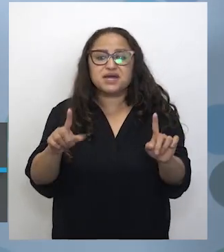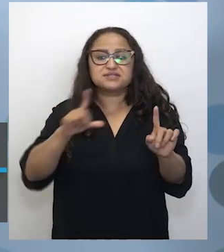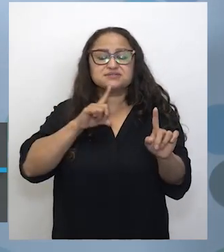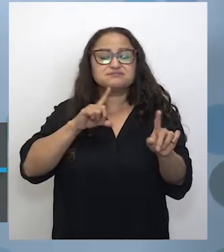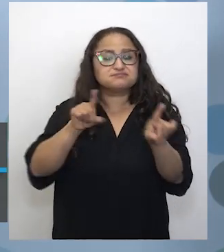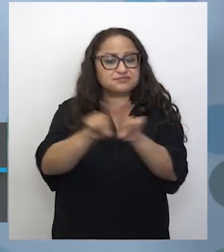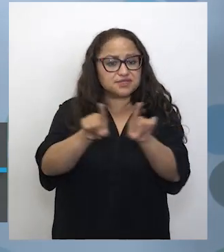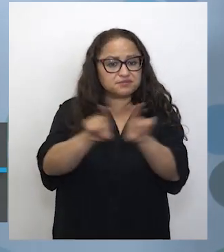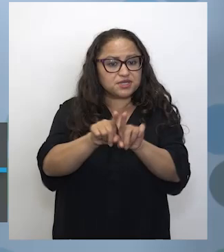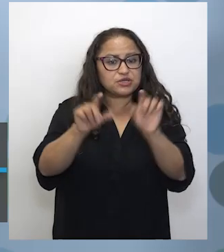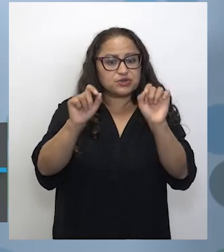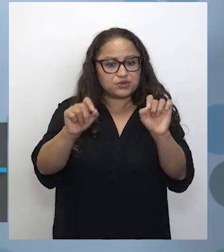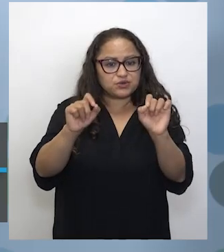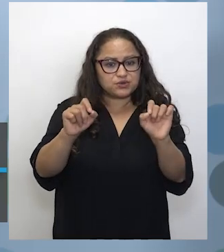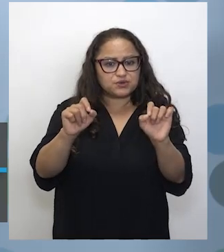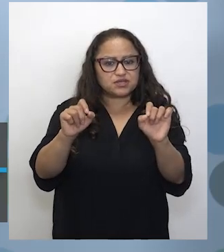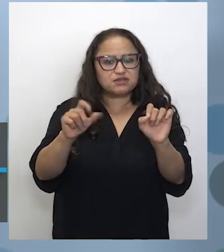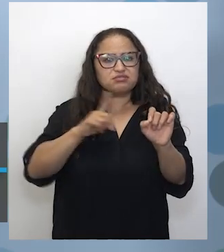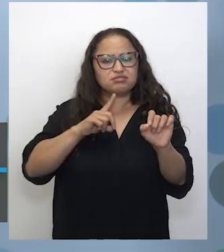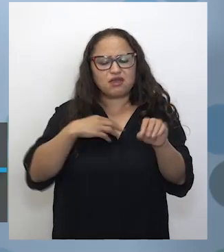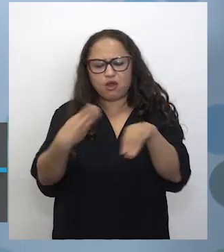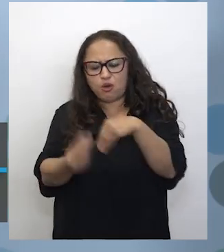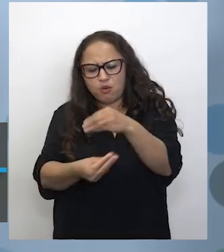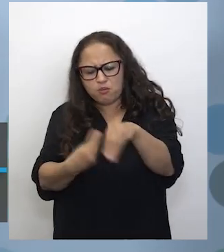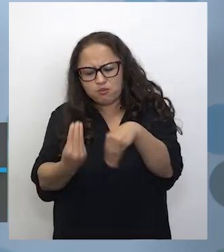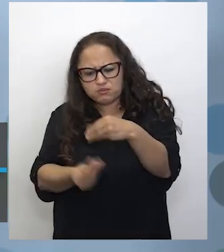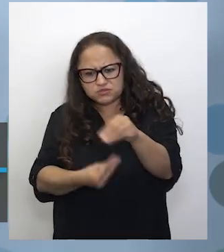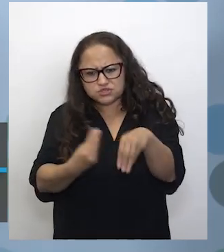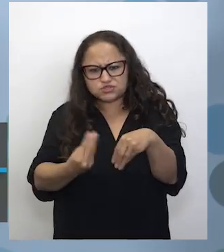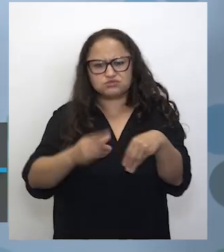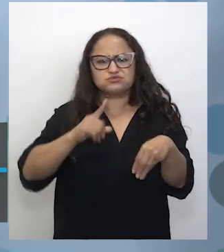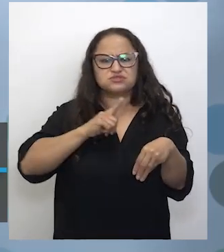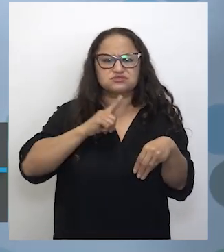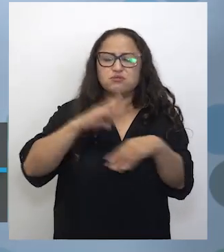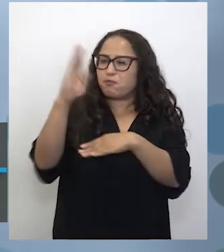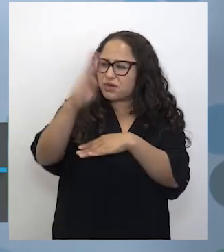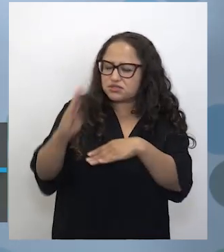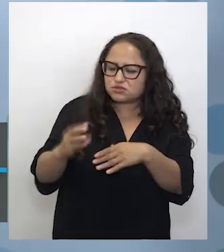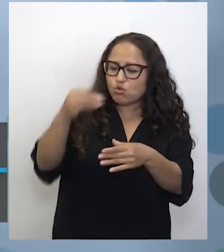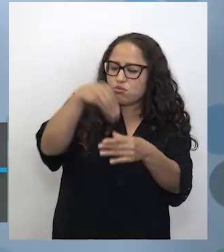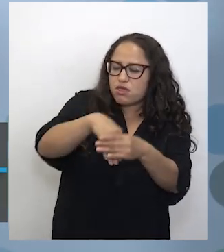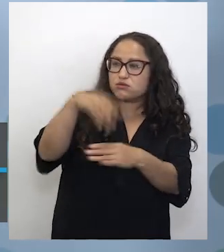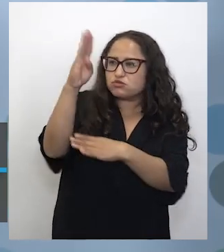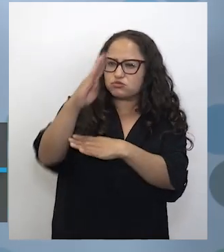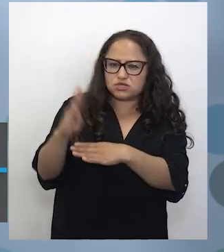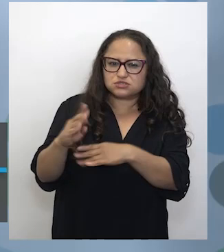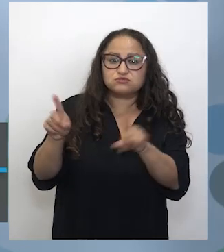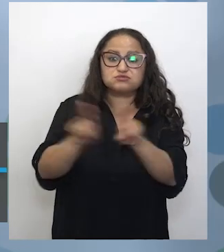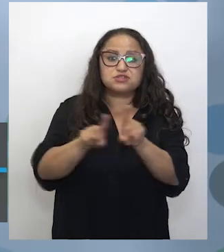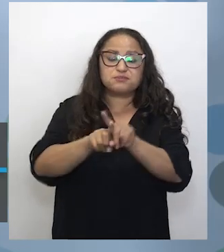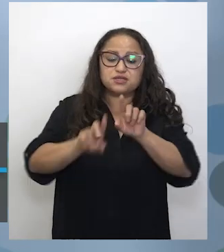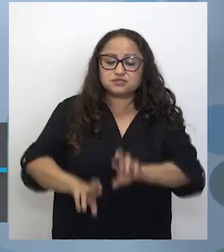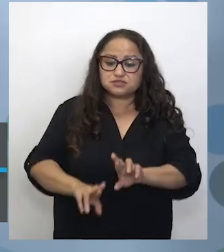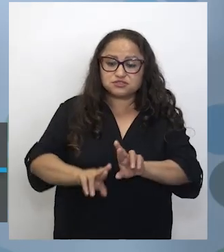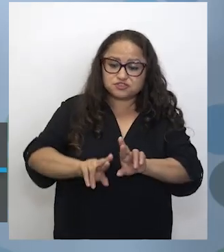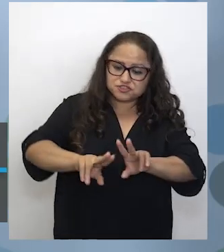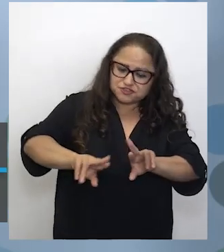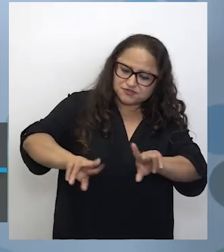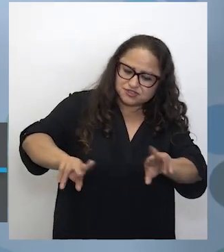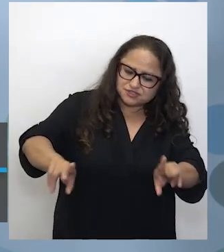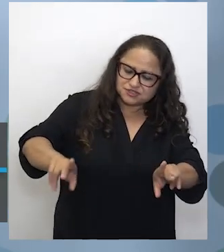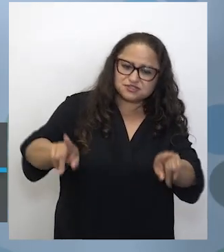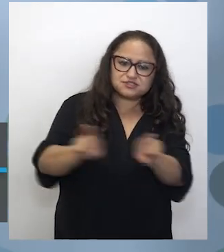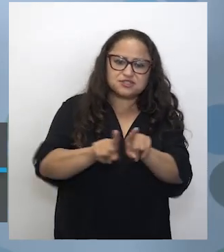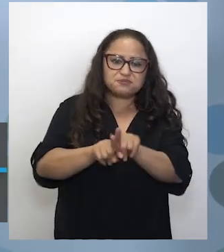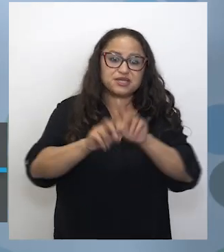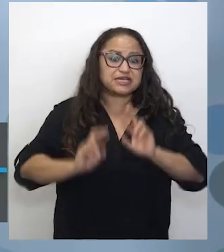respostas que nós temos muitos Brasis dentro do Brasil, tanto em relação à diversidade, como também a